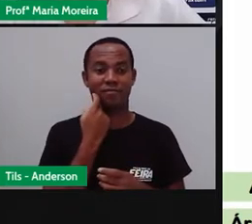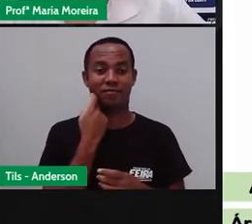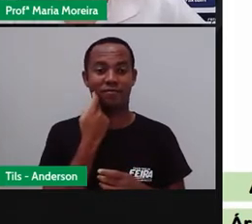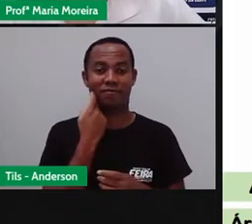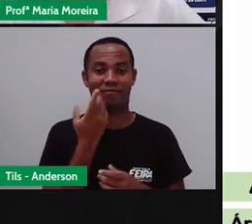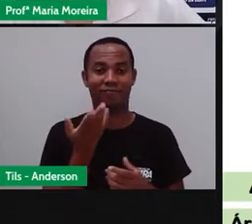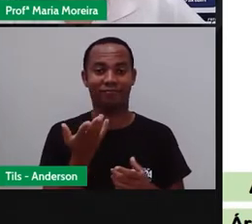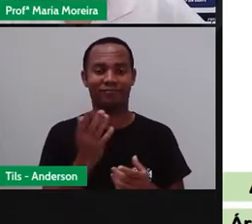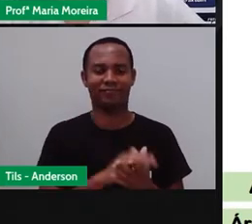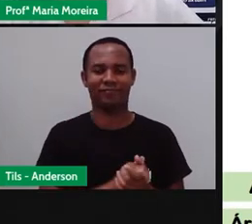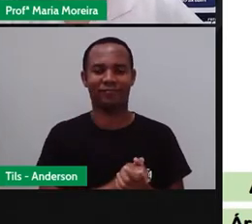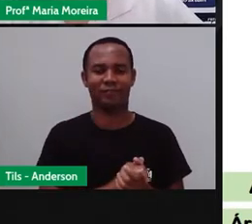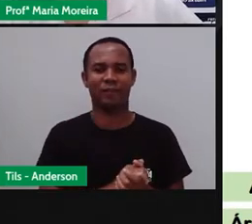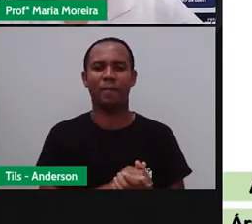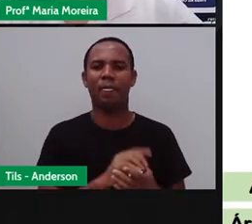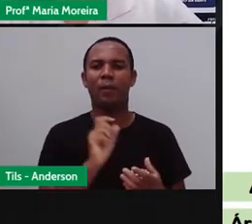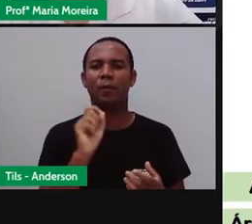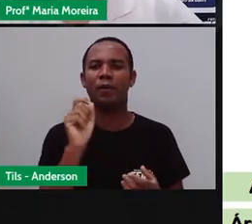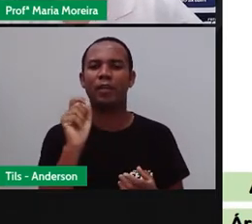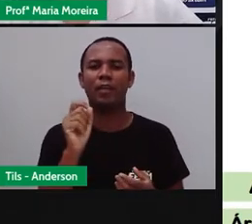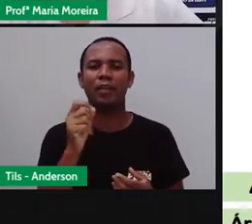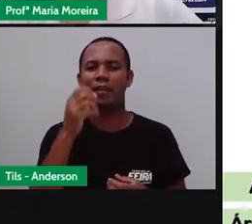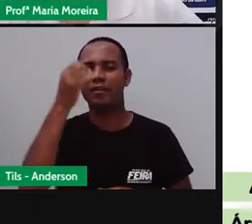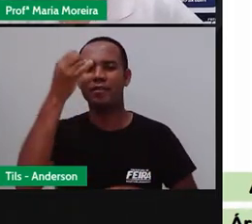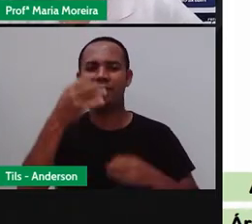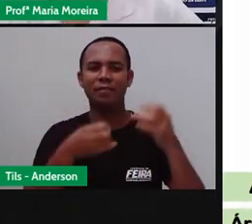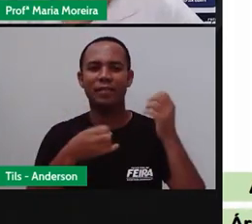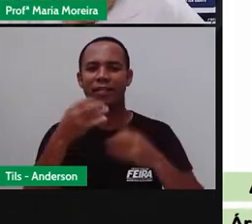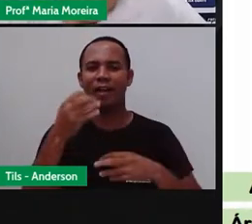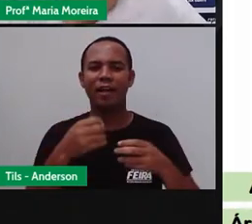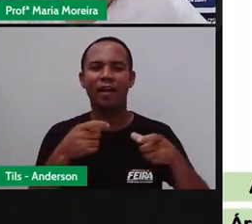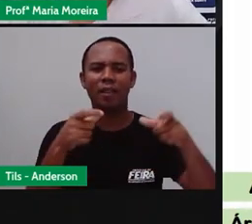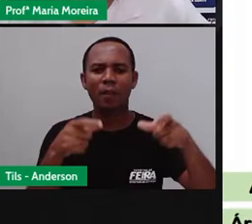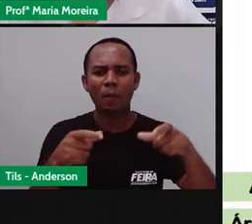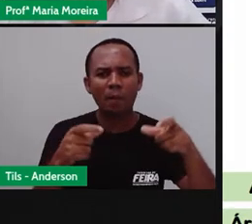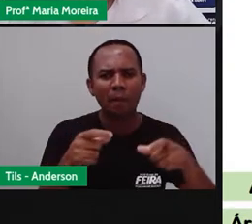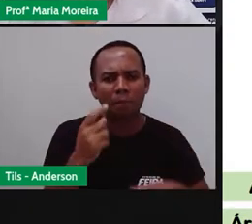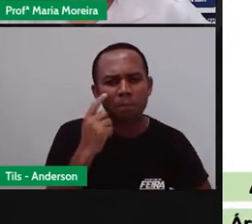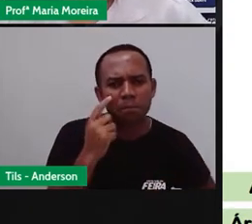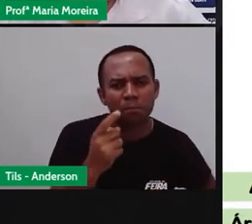Vamos lá? O que será que vamos falar? Antes, você sabe que lugar é esse aqui?